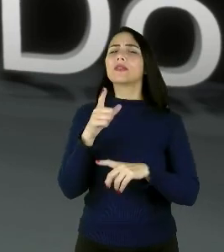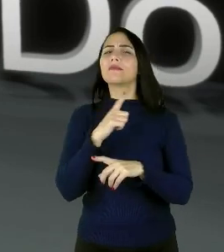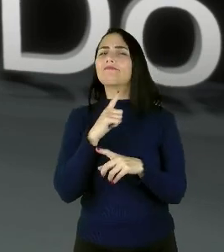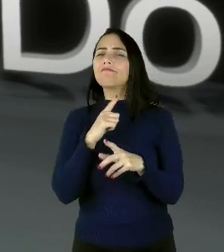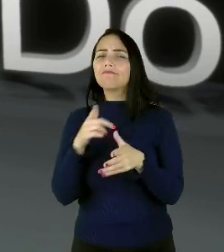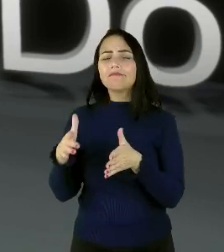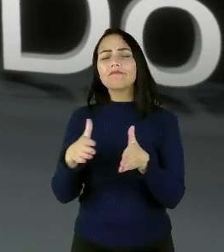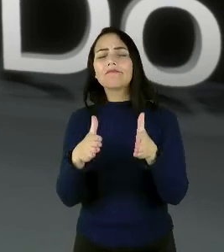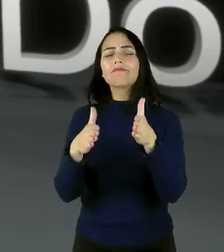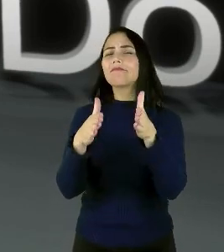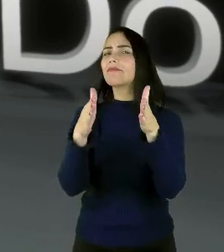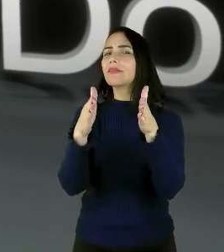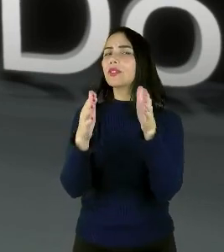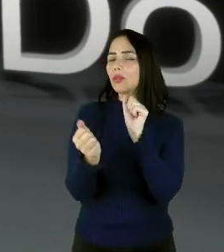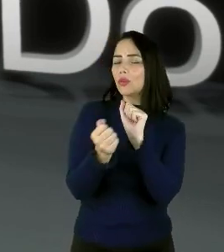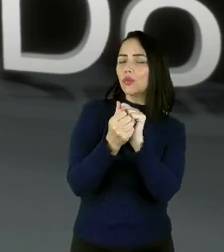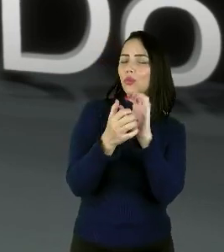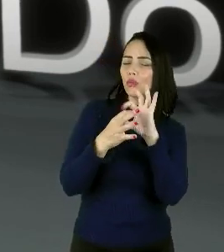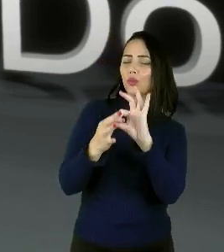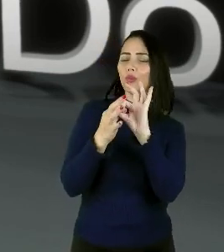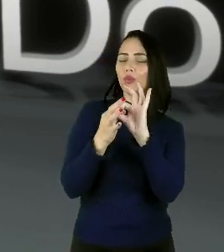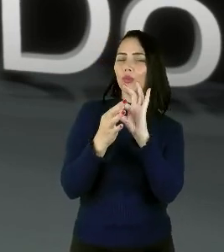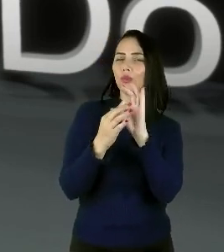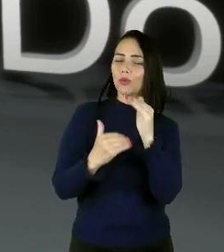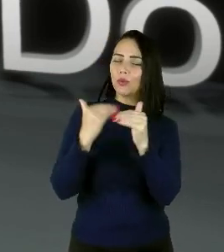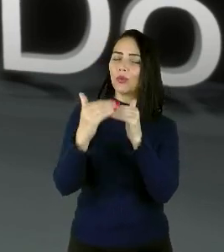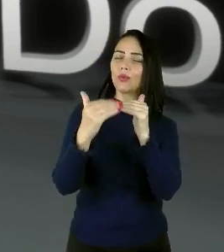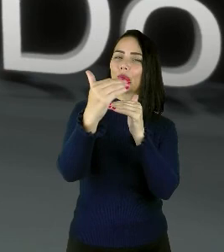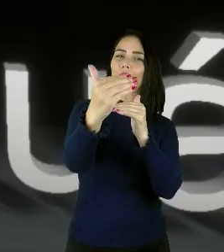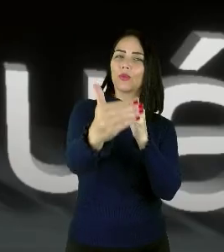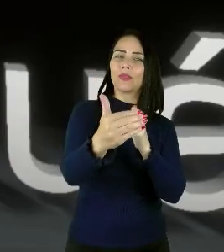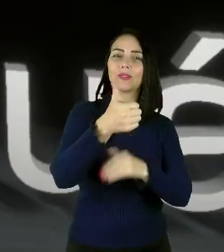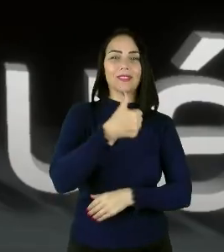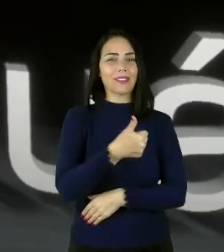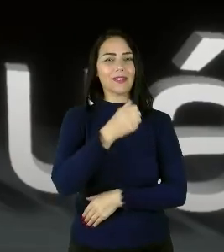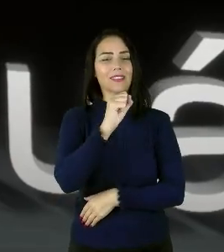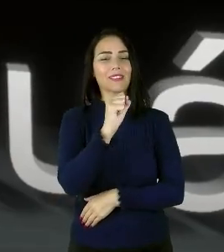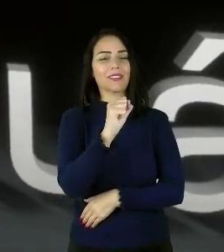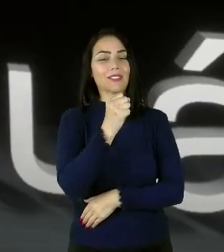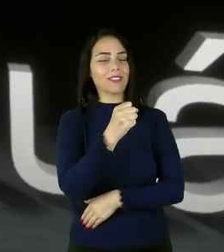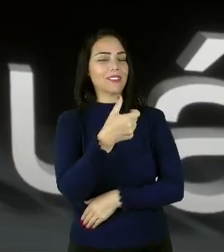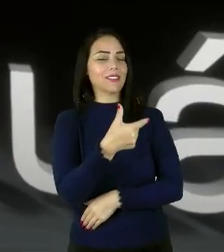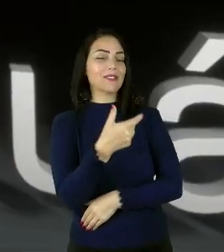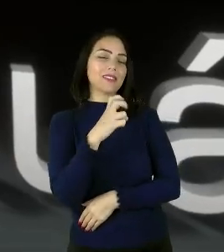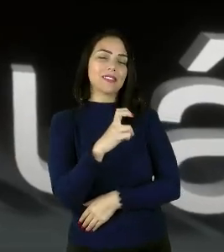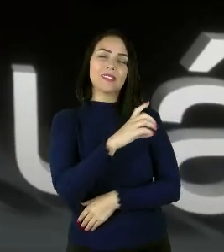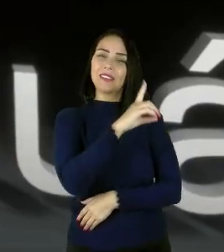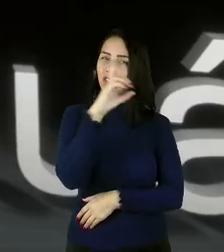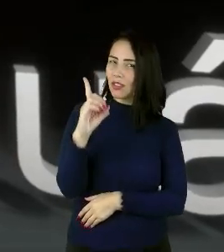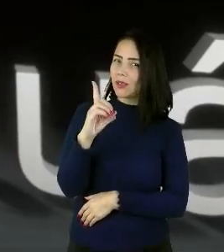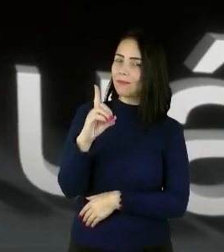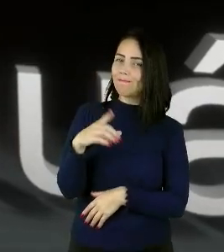temos um caminho a percorrer mas juntos nos próximos 1825 dias